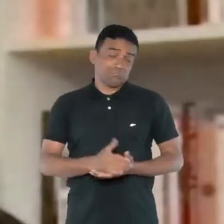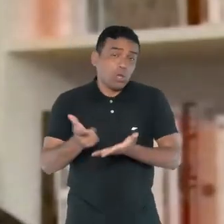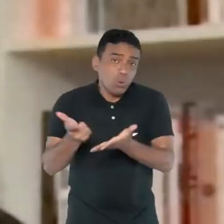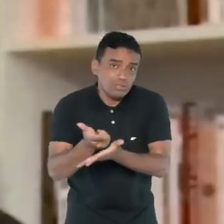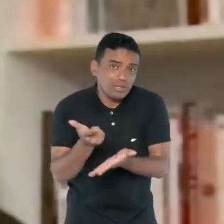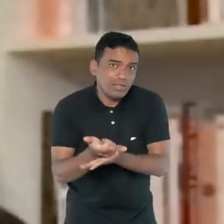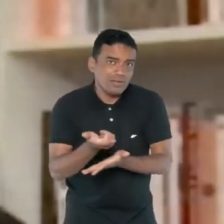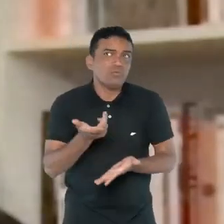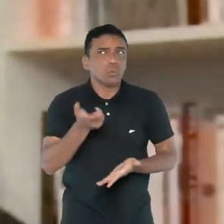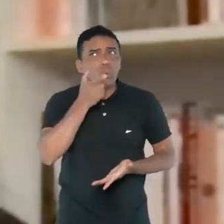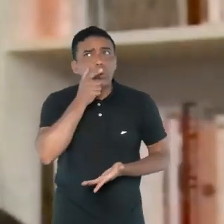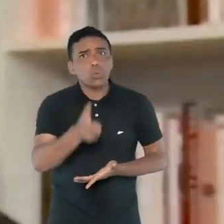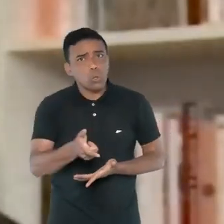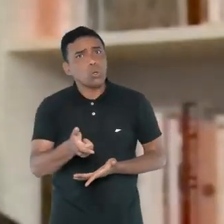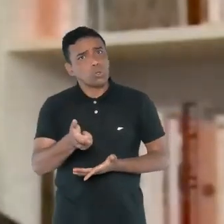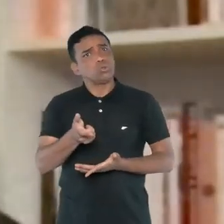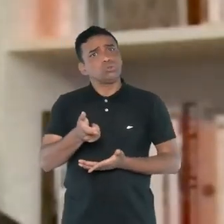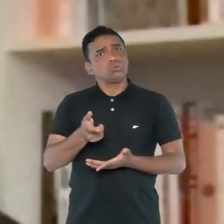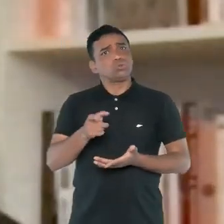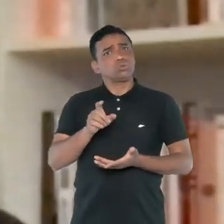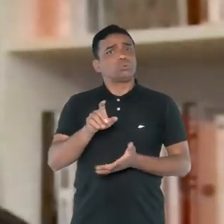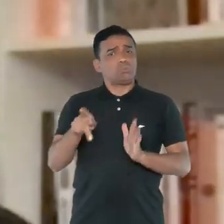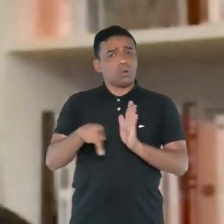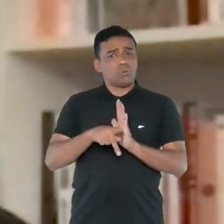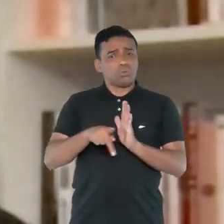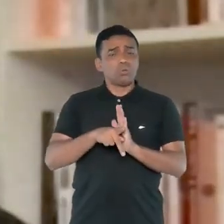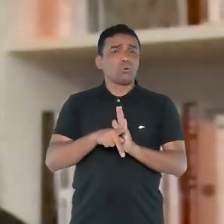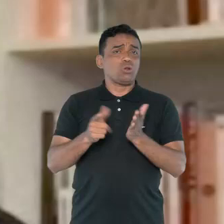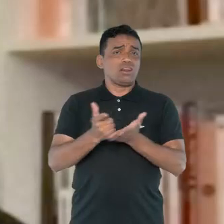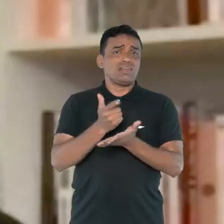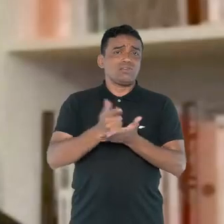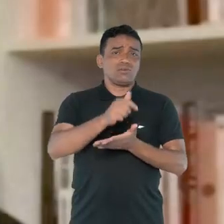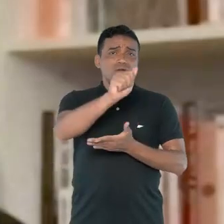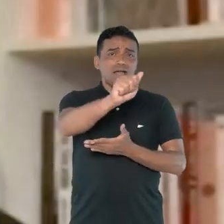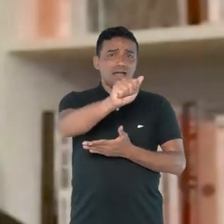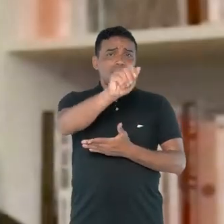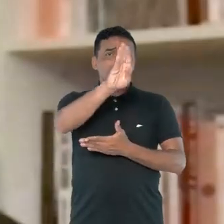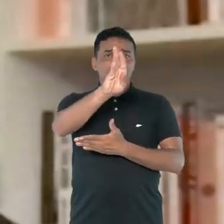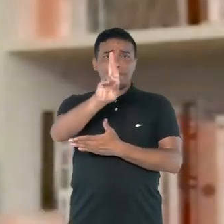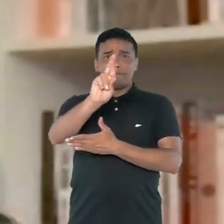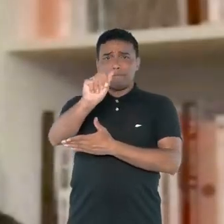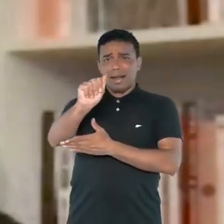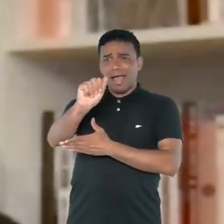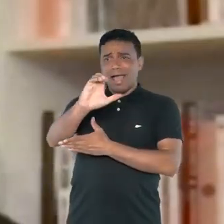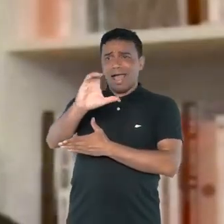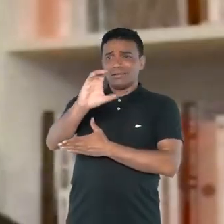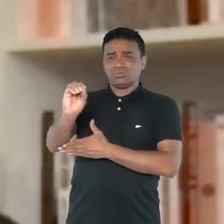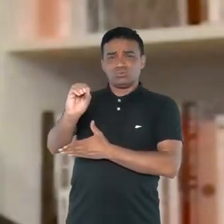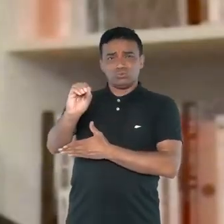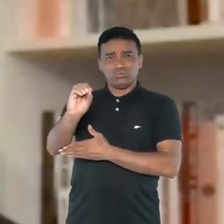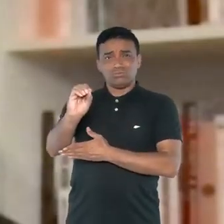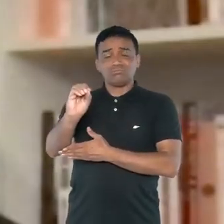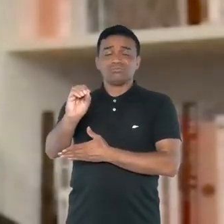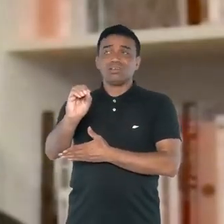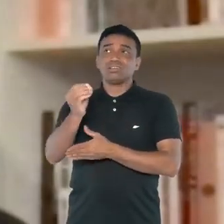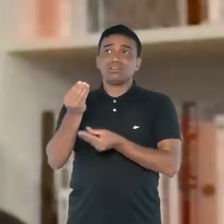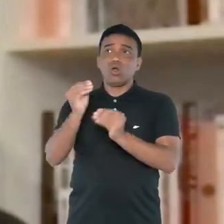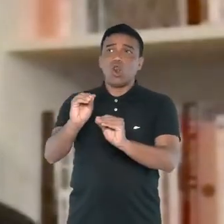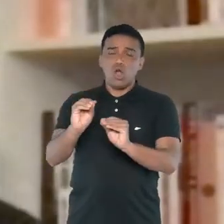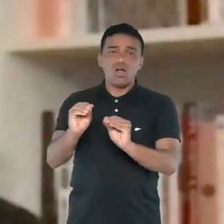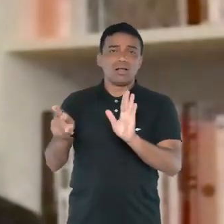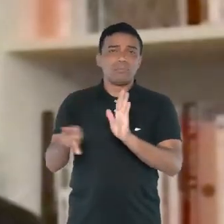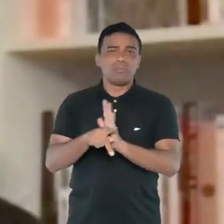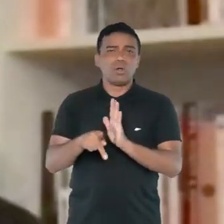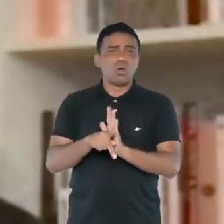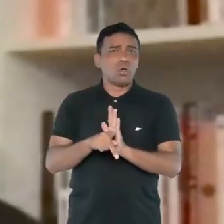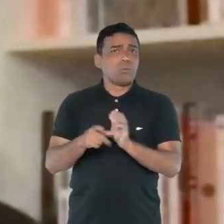livro, curiosamente, especificamente este Abraço, talvez seja o primeiro livro que coloca mais a questão, ou